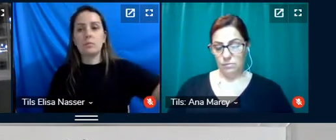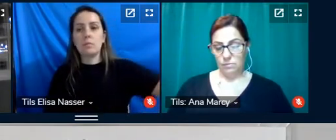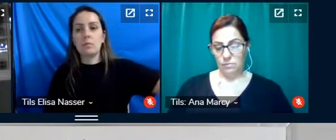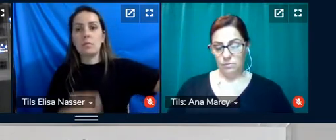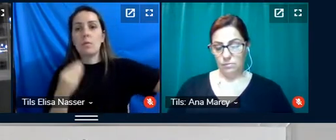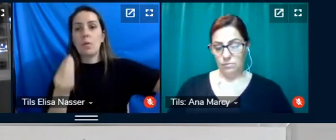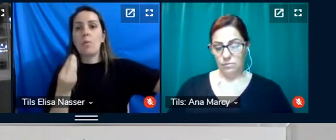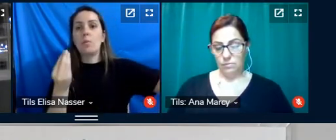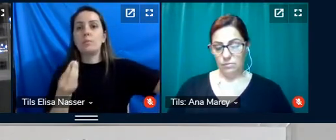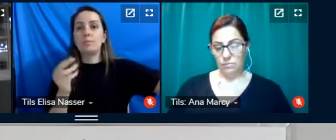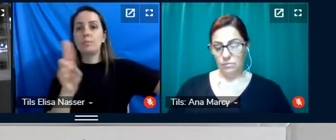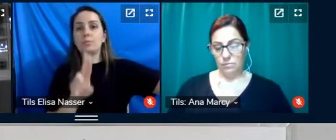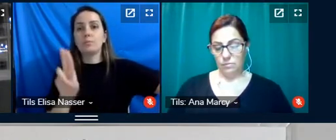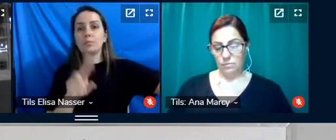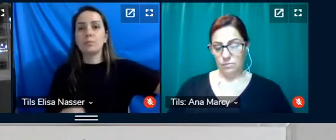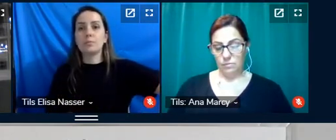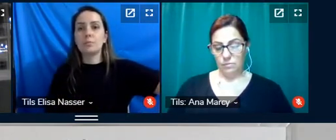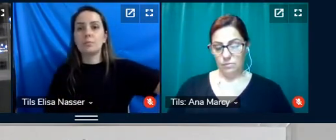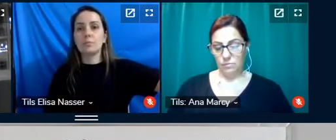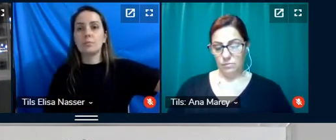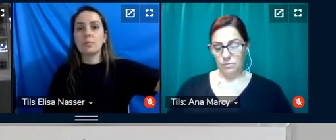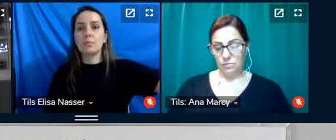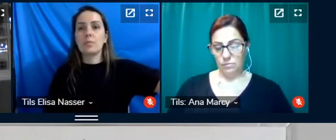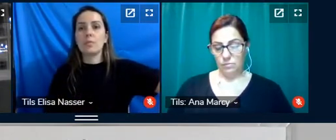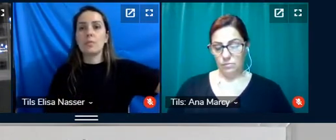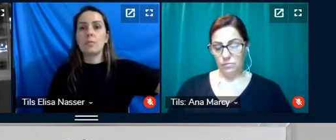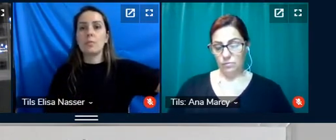Como é que a gente faz, gente?